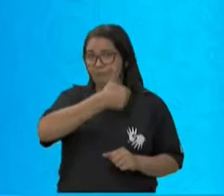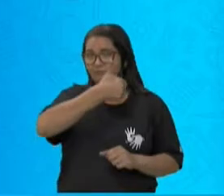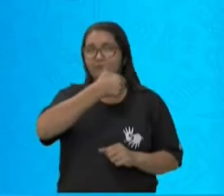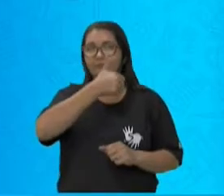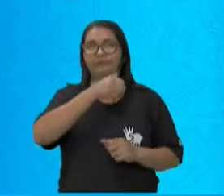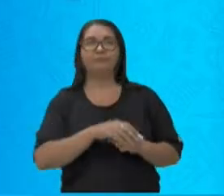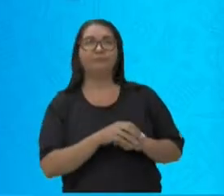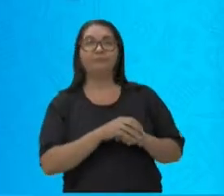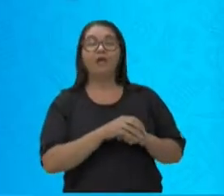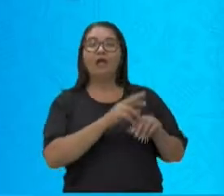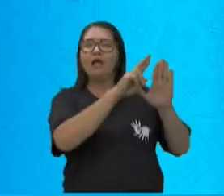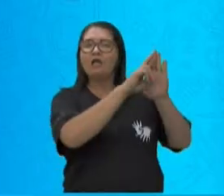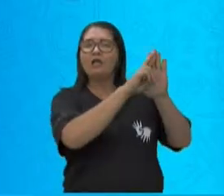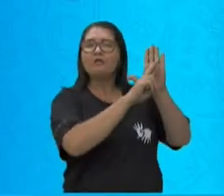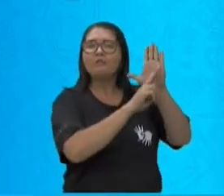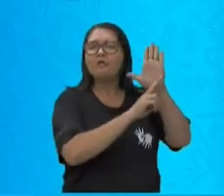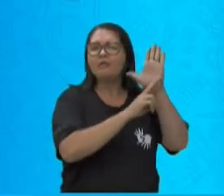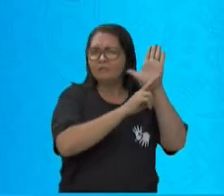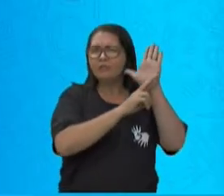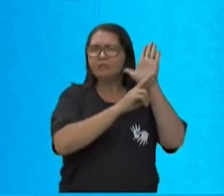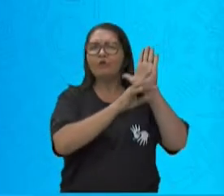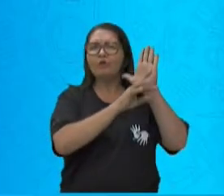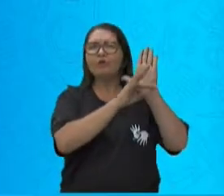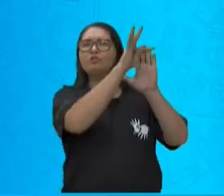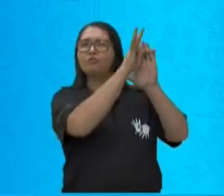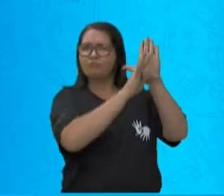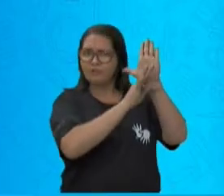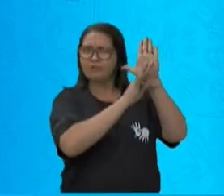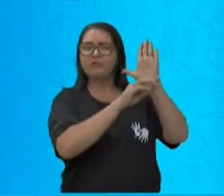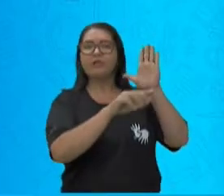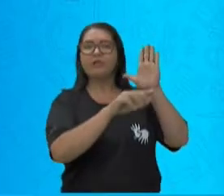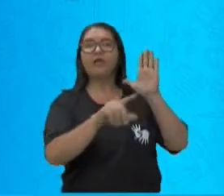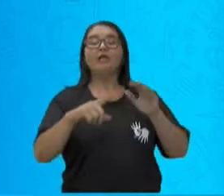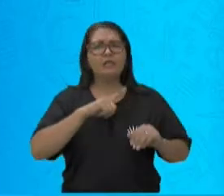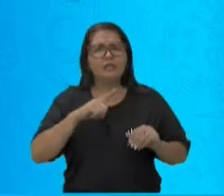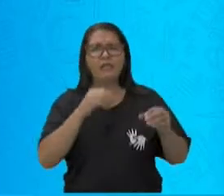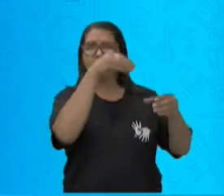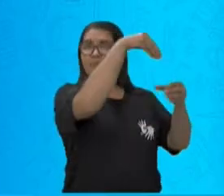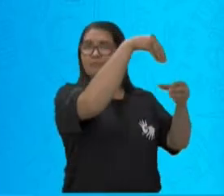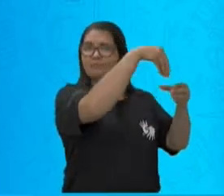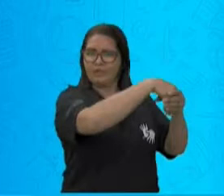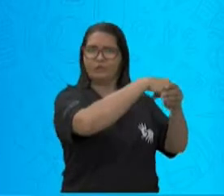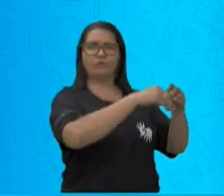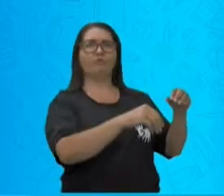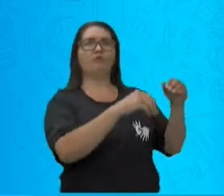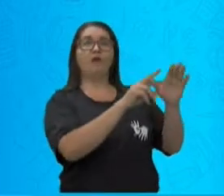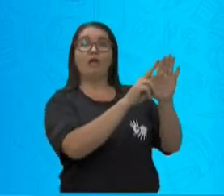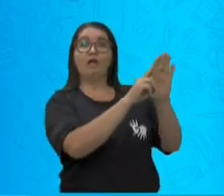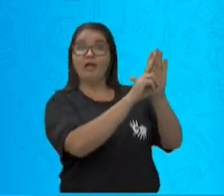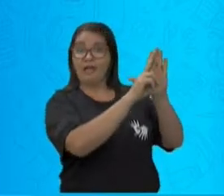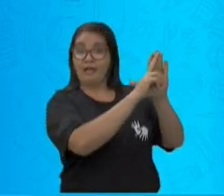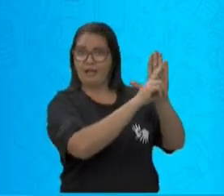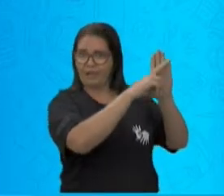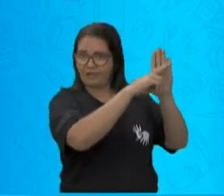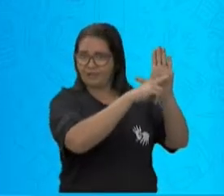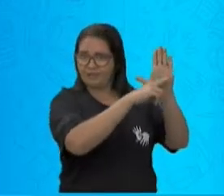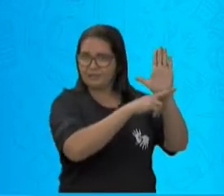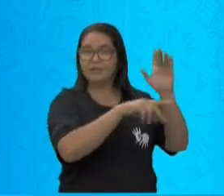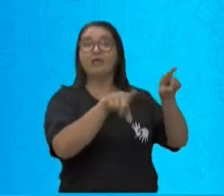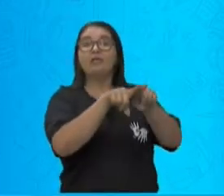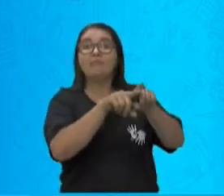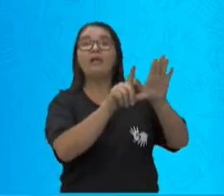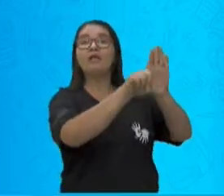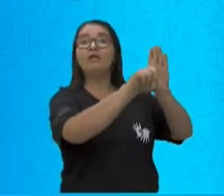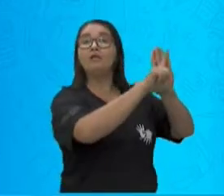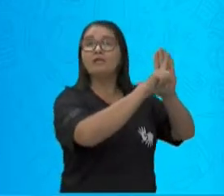Regulamento e estatuto. São textos com regras e leis que orientam nosso comportamento em situações